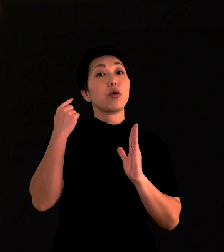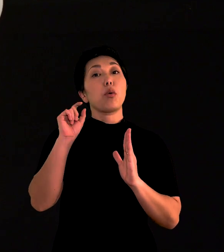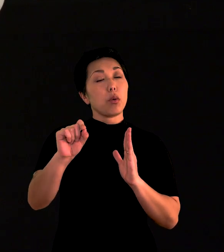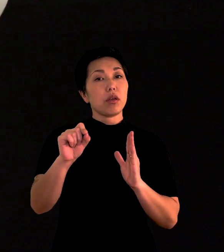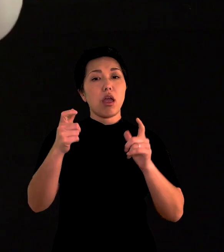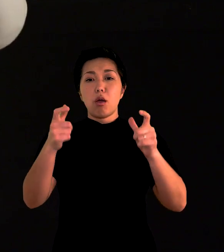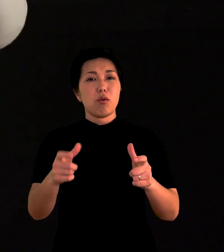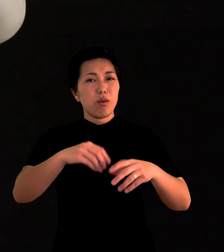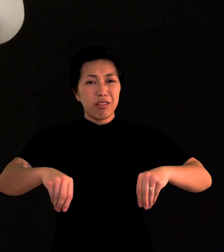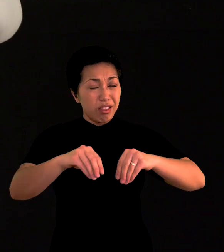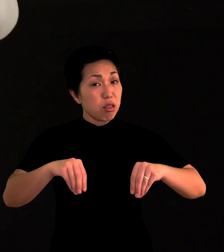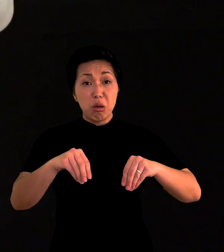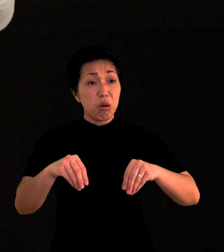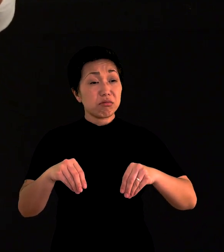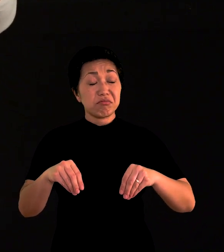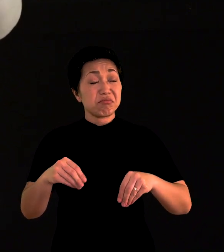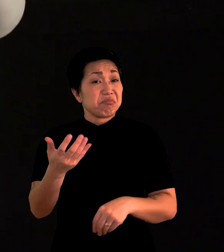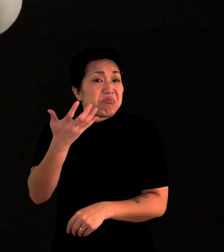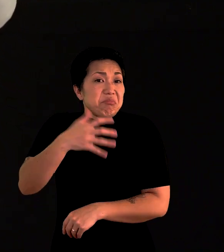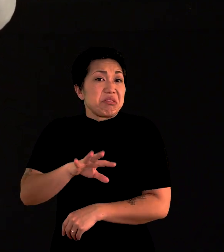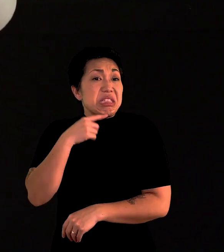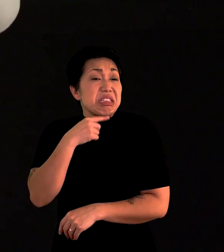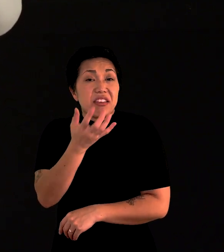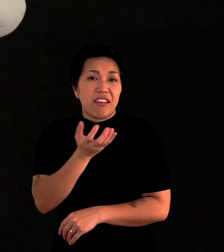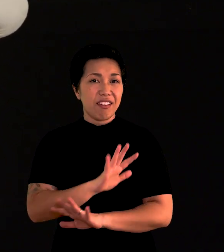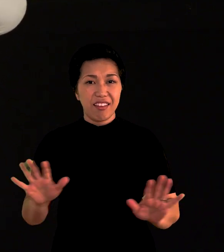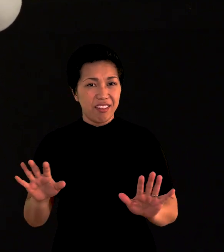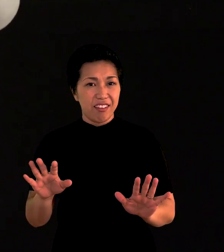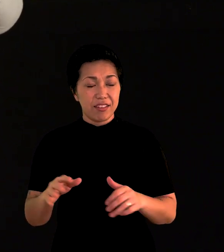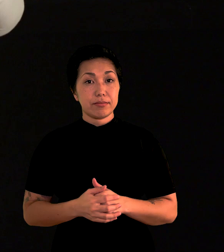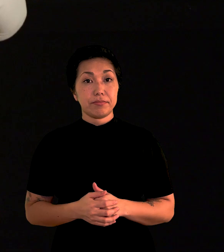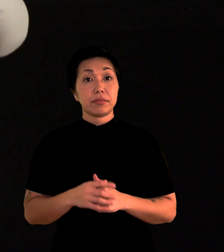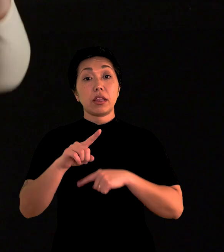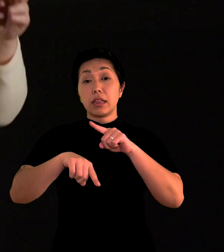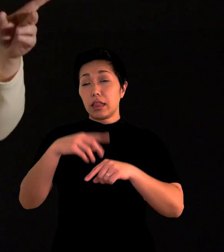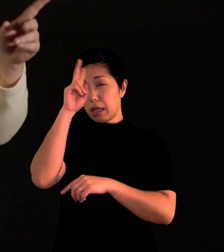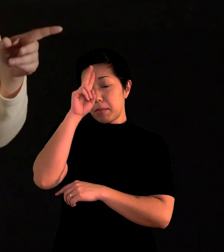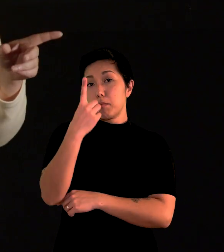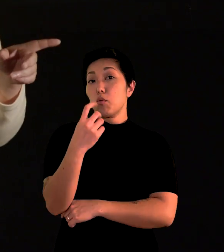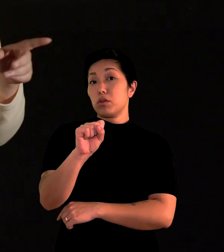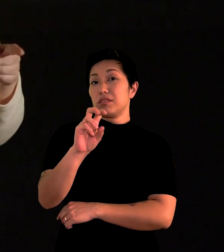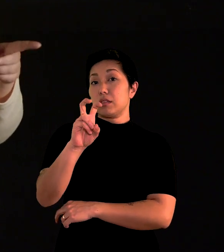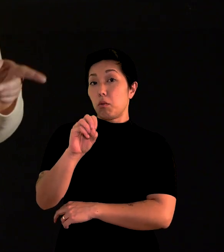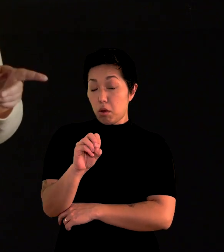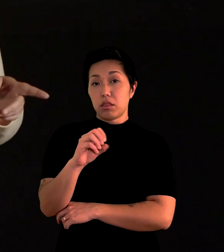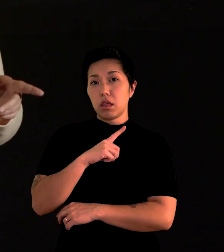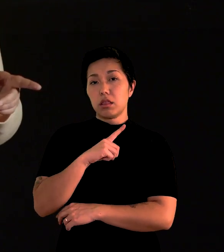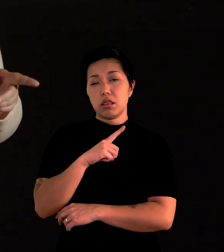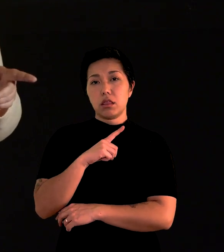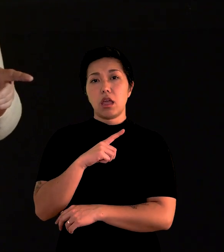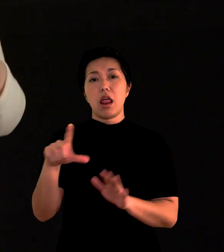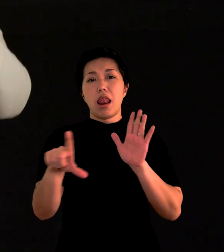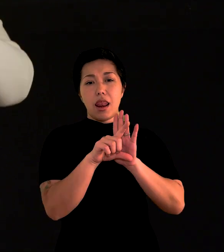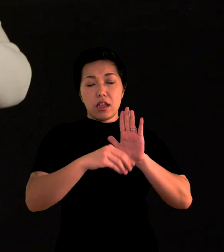justamente naquela época onde era um território que ninguém queria, era terra que ninguém queria. Lembrando que, em 1850, tem a Lei de